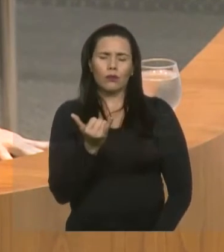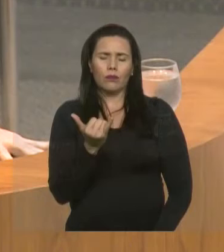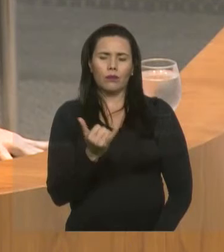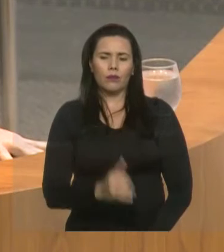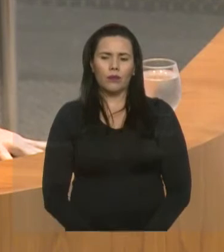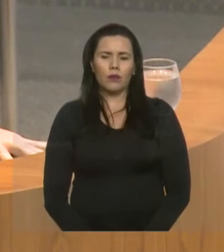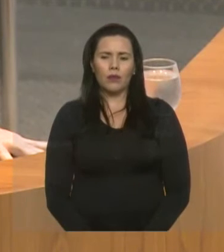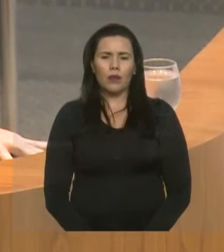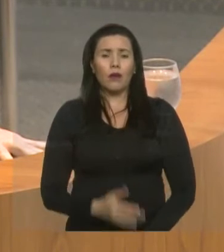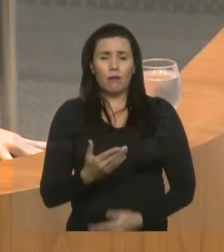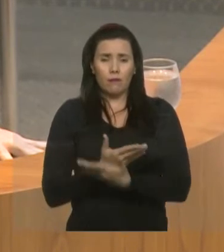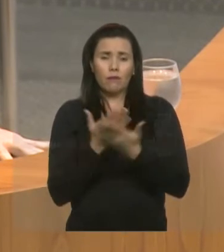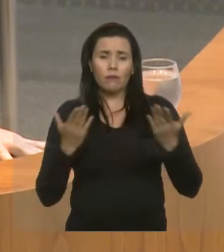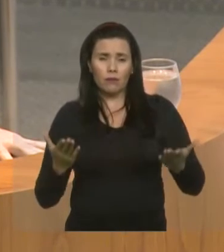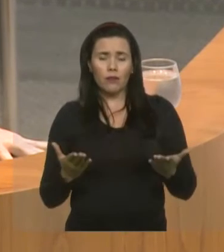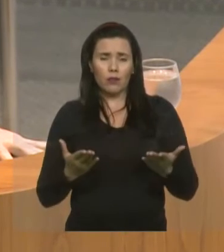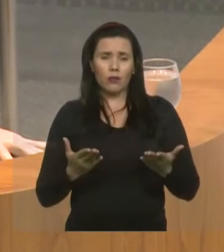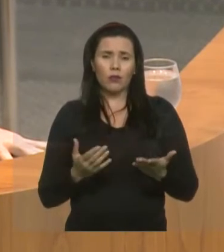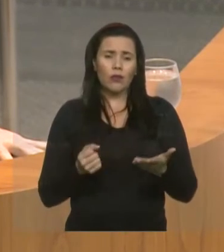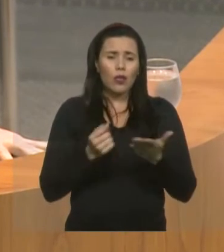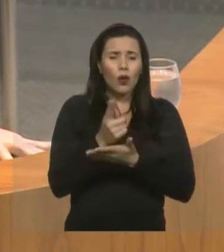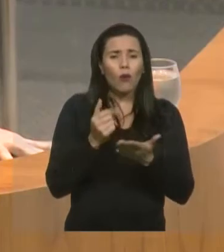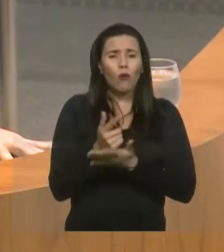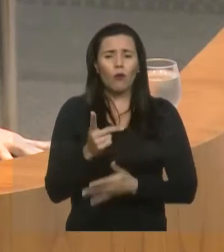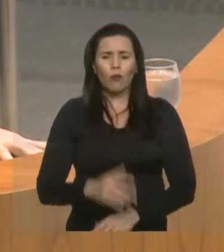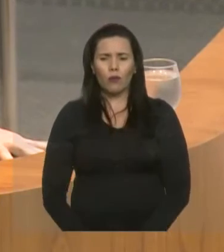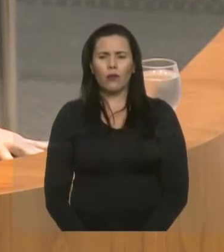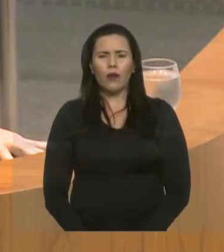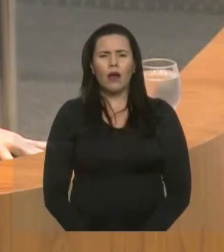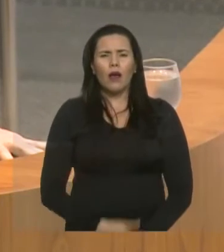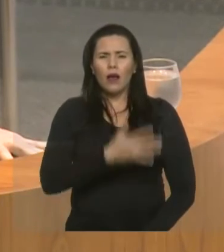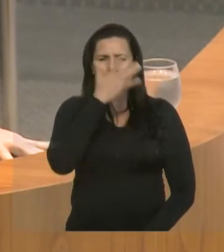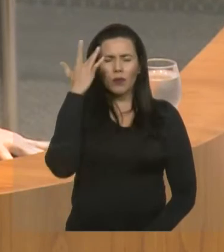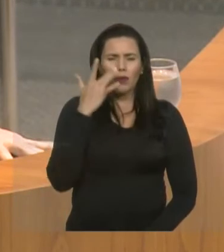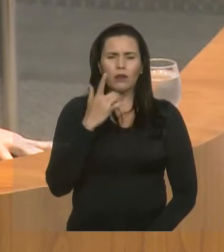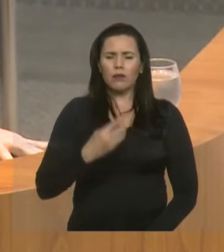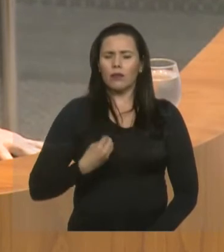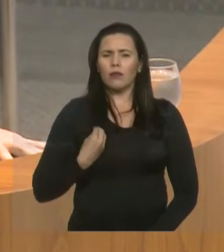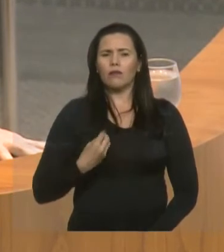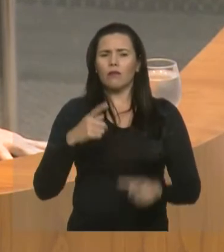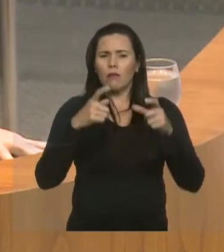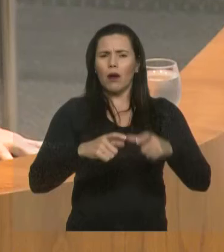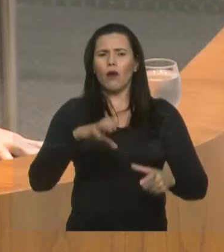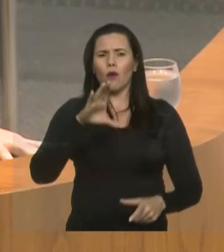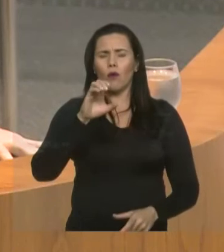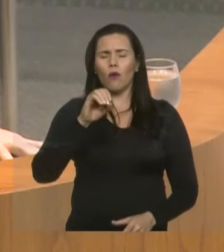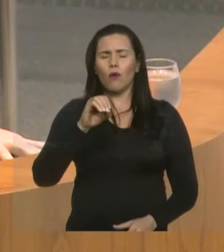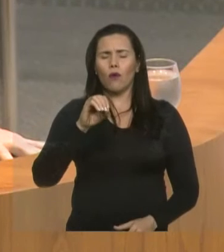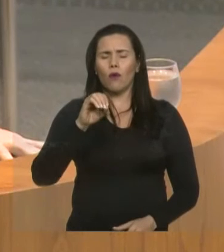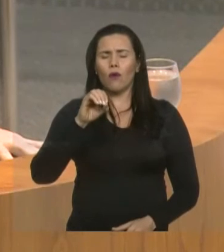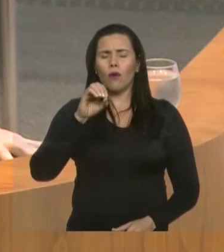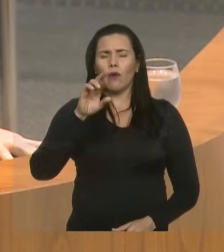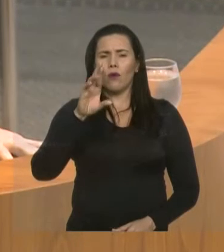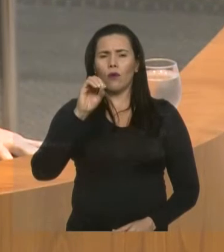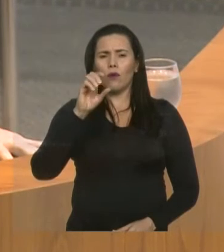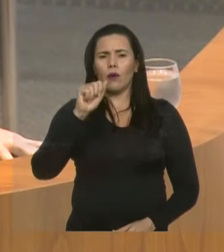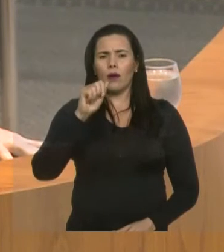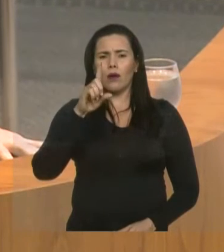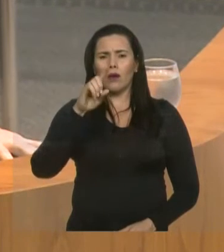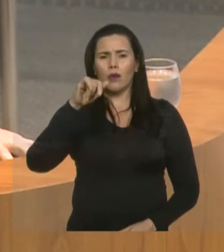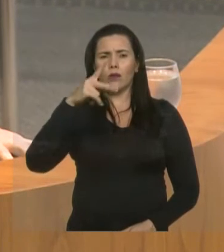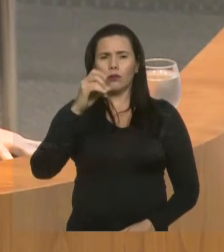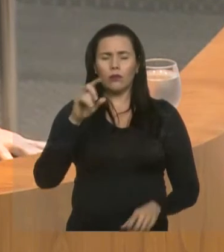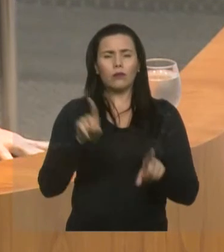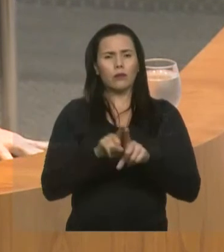à consumidora, ao cidadão que está lá no Corodim, ao cidadão que está lá na Liberdade, ao